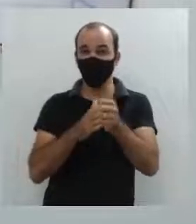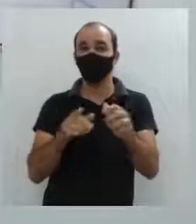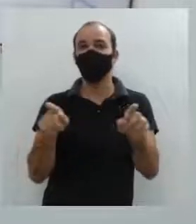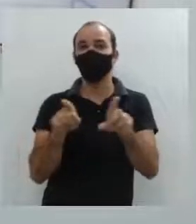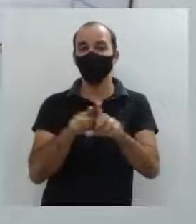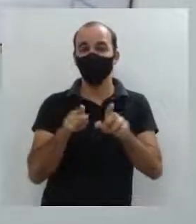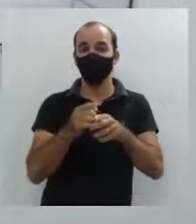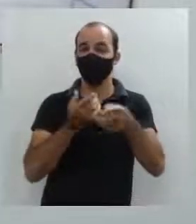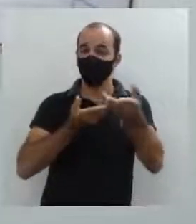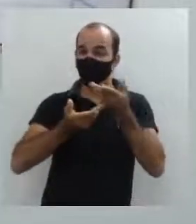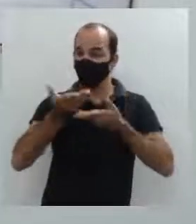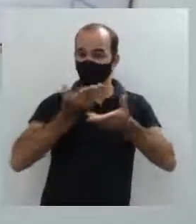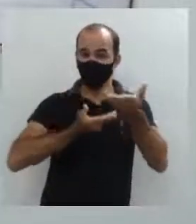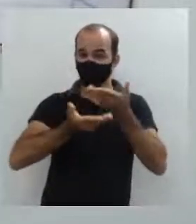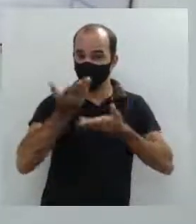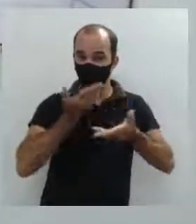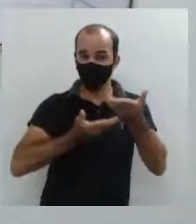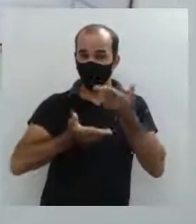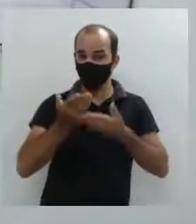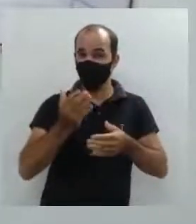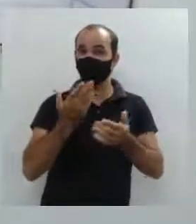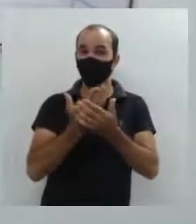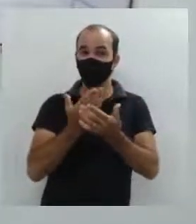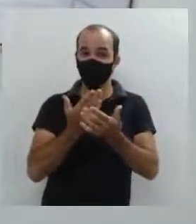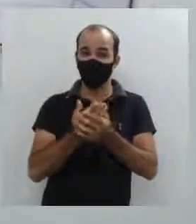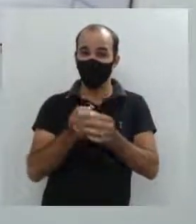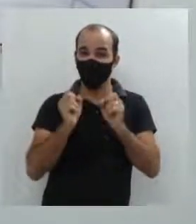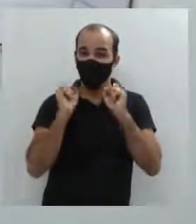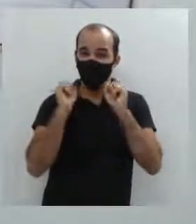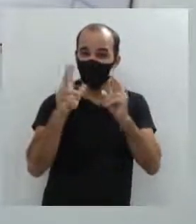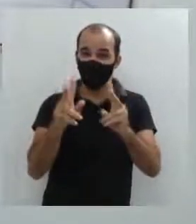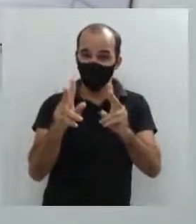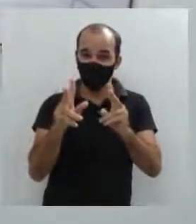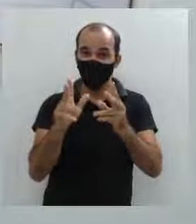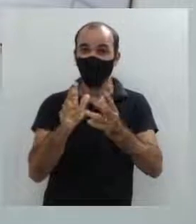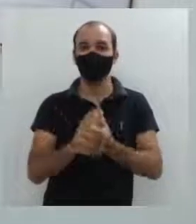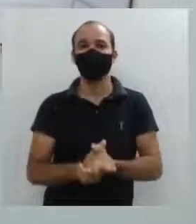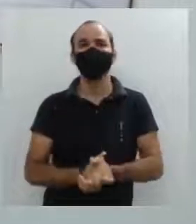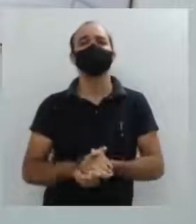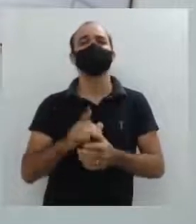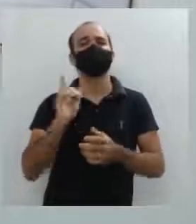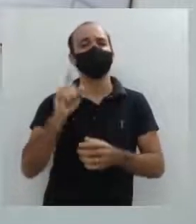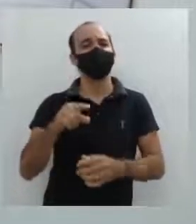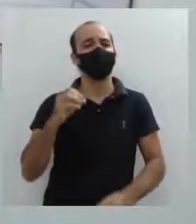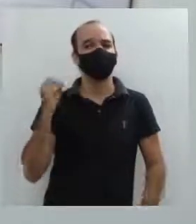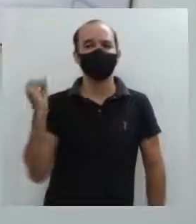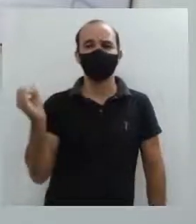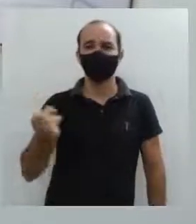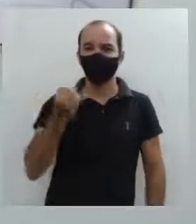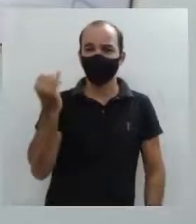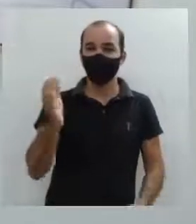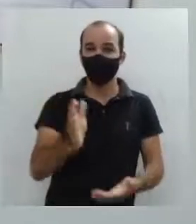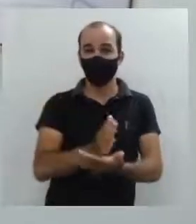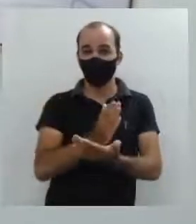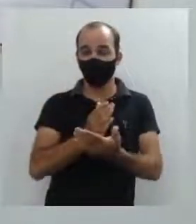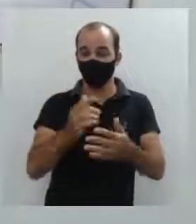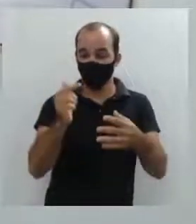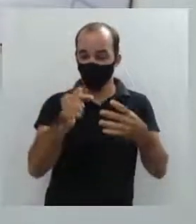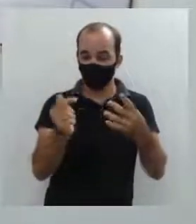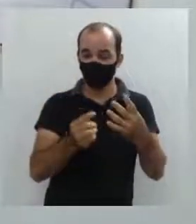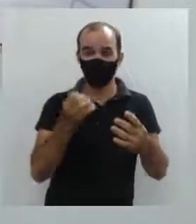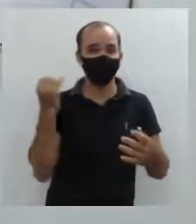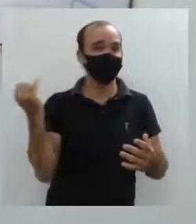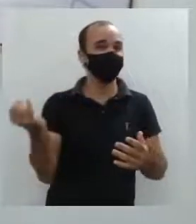participar da nossa aula. Não se esqueçam de algumas coisas que são assim importantíssimas para que venhamos